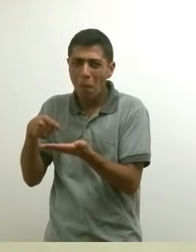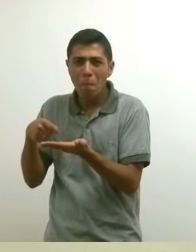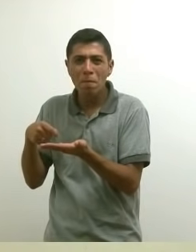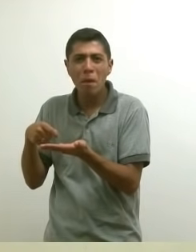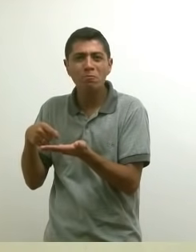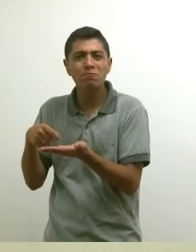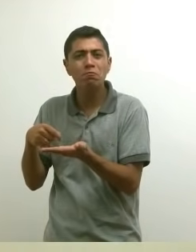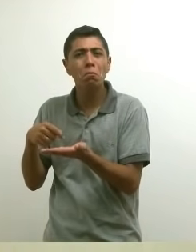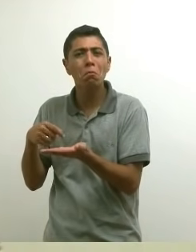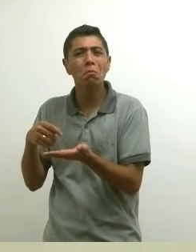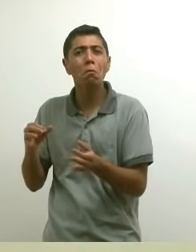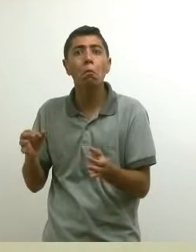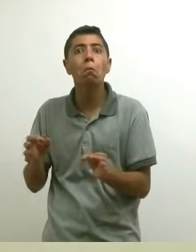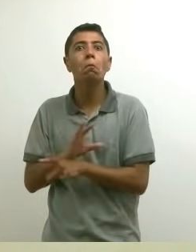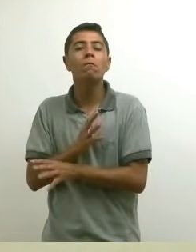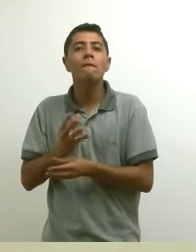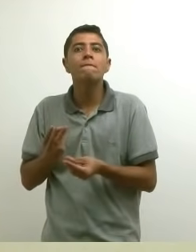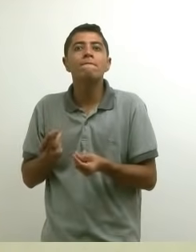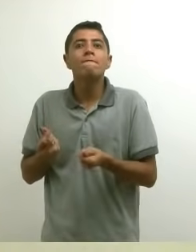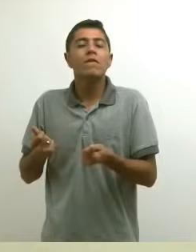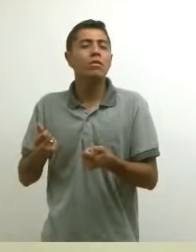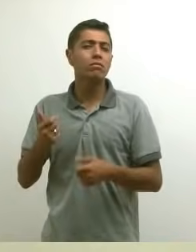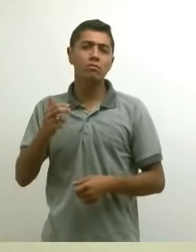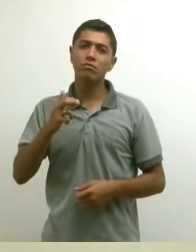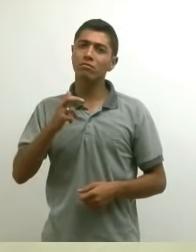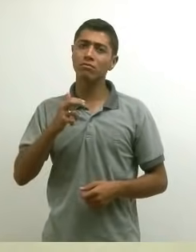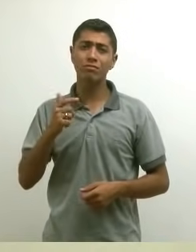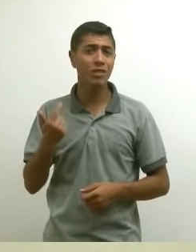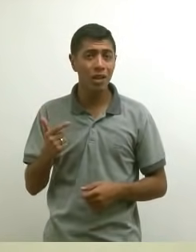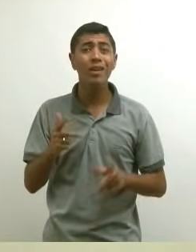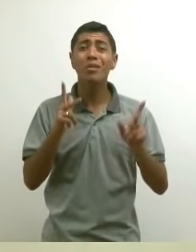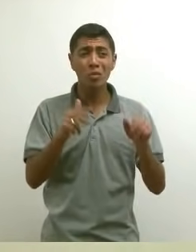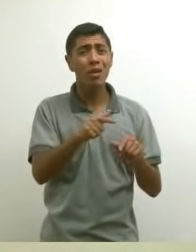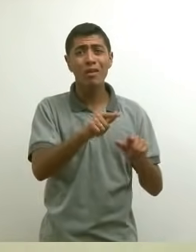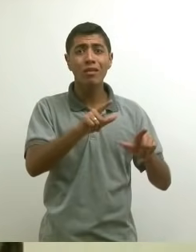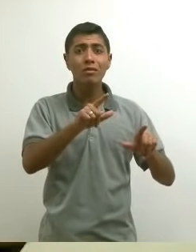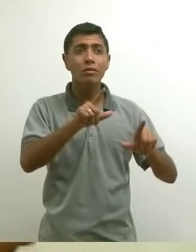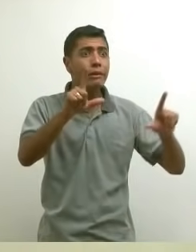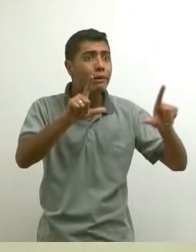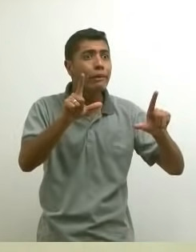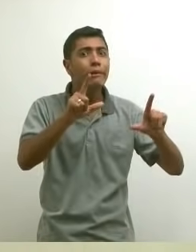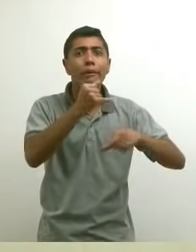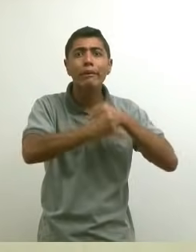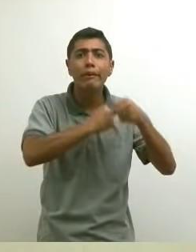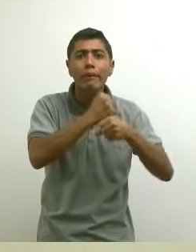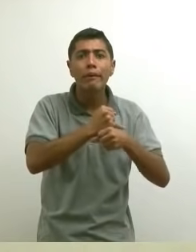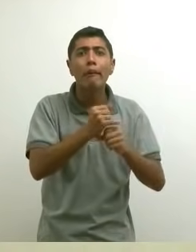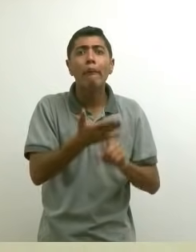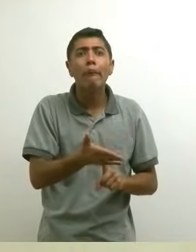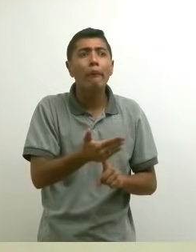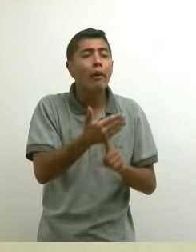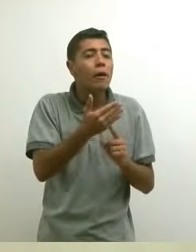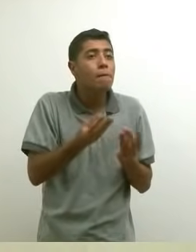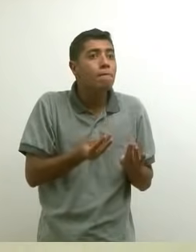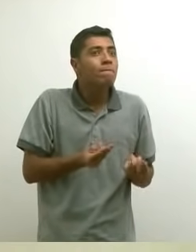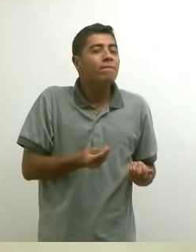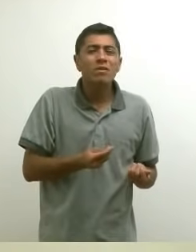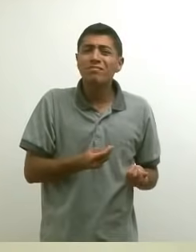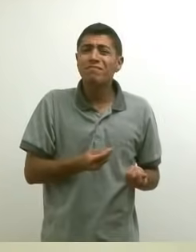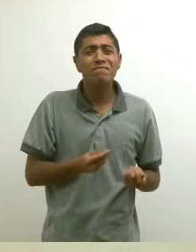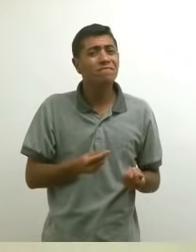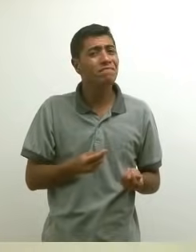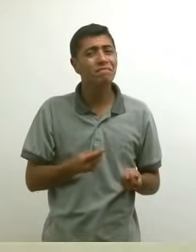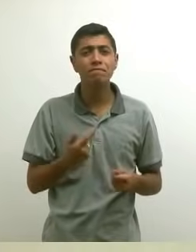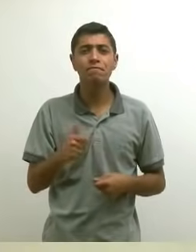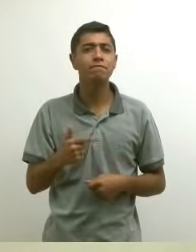verde de experiências de correr na praia de fazer um buraco na areia e soltar pipa e